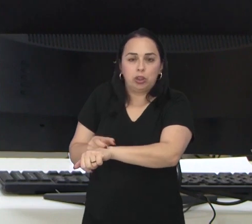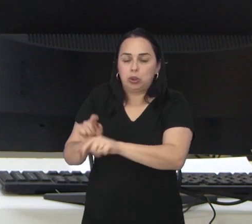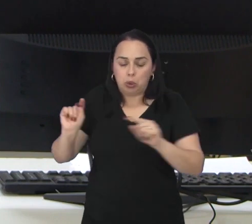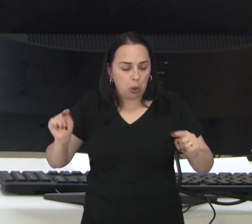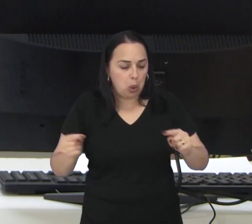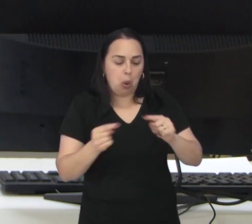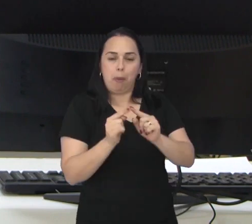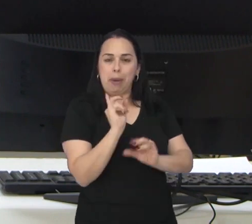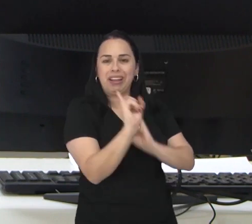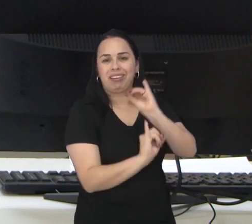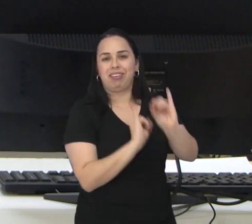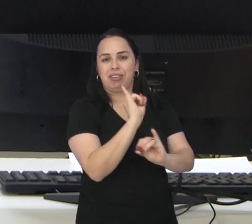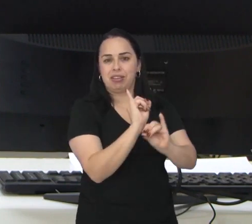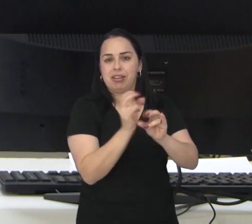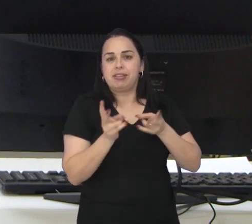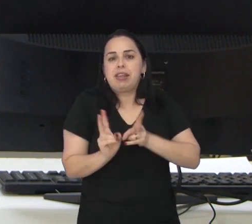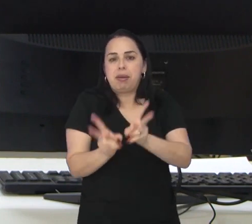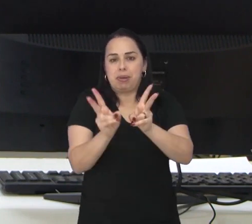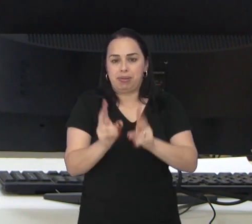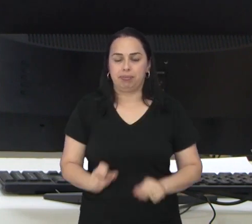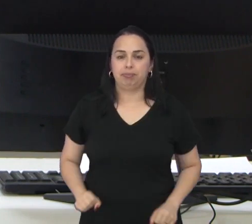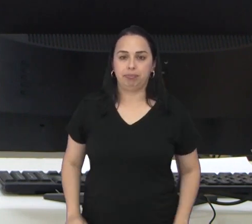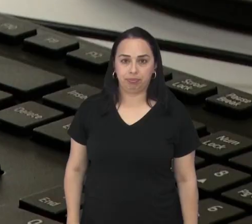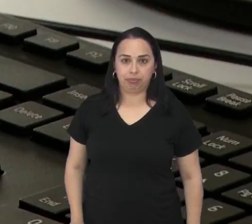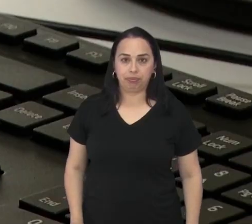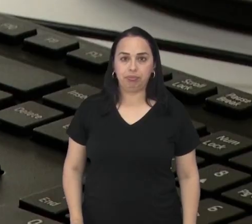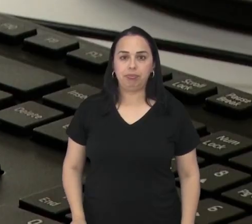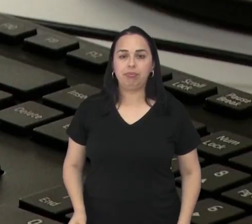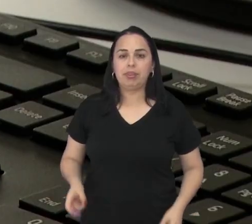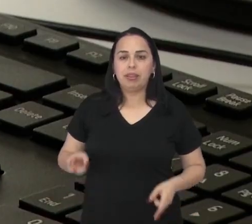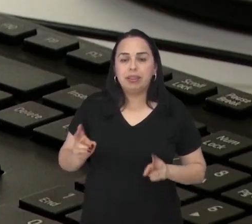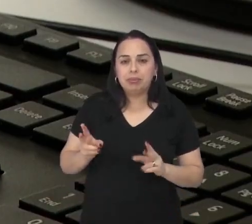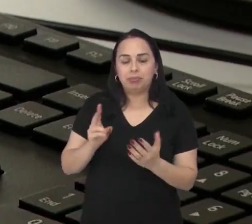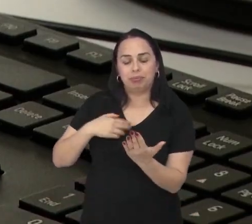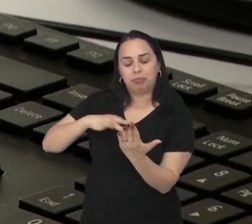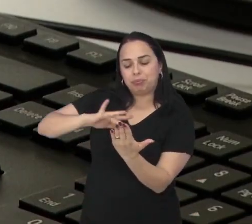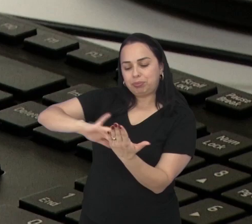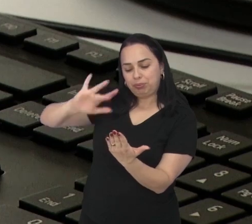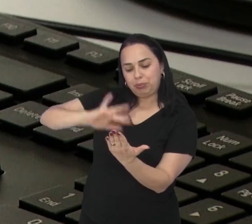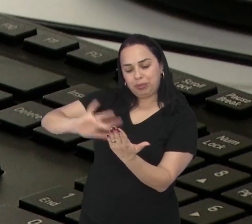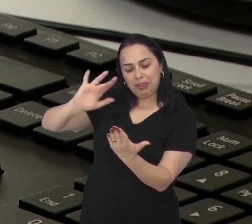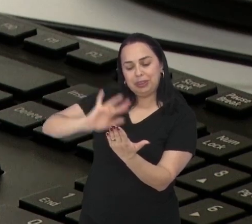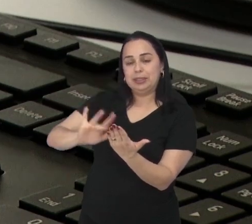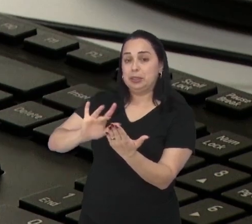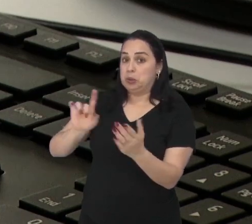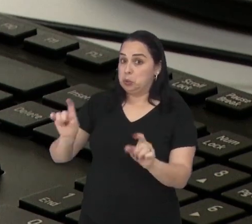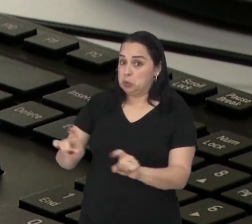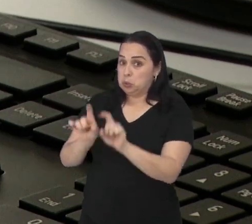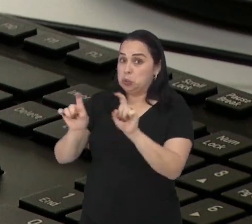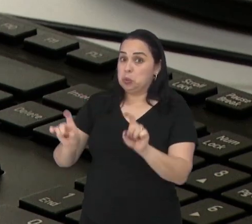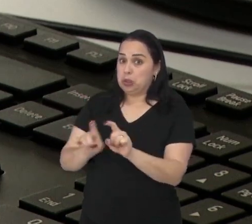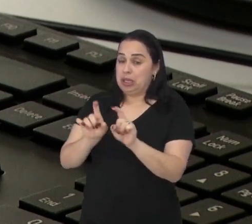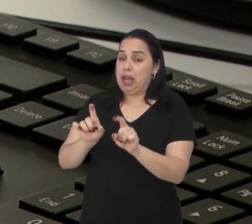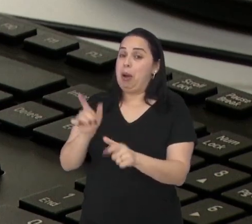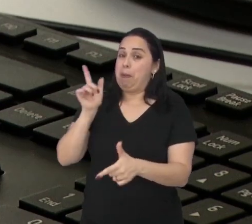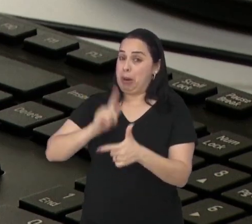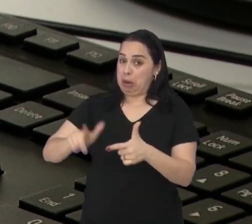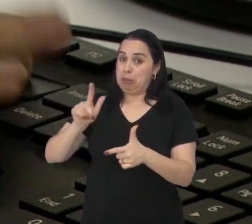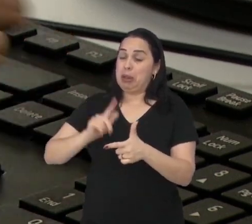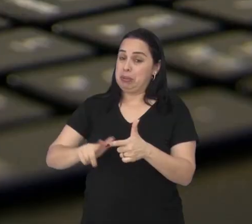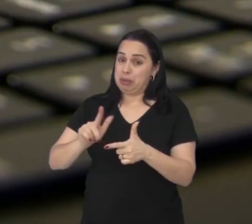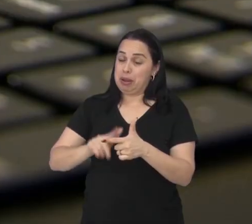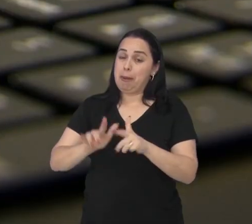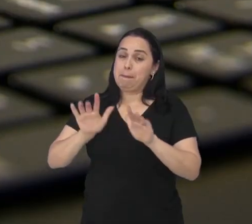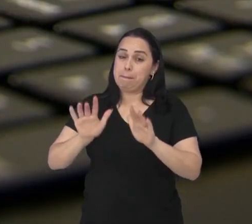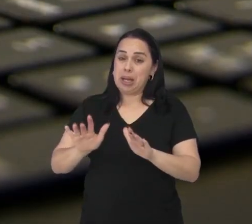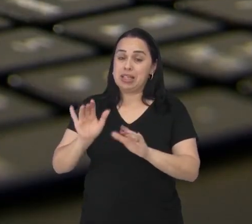os equipamentos estão sempre conectados e sempre na internet. Frequentemente, passar muito tempo conectado é visto como um